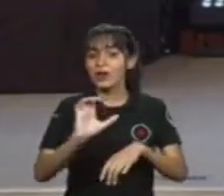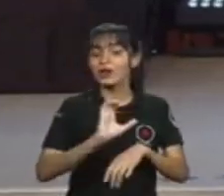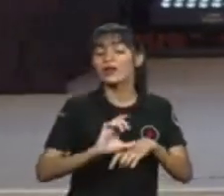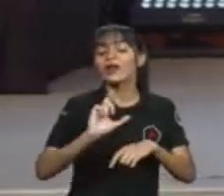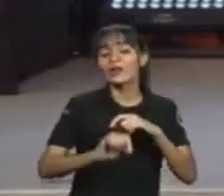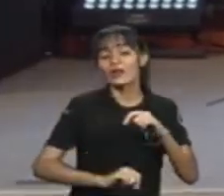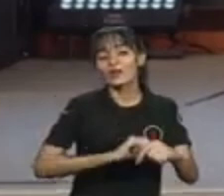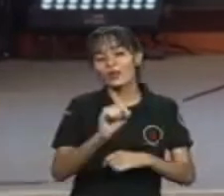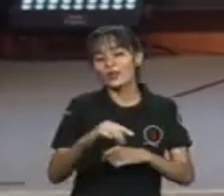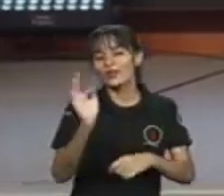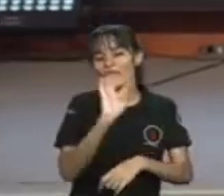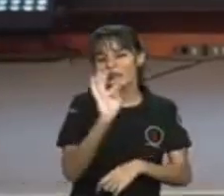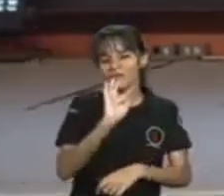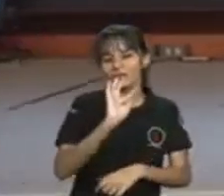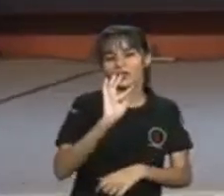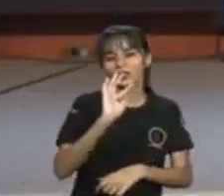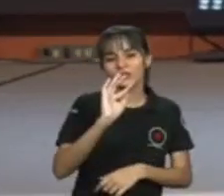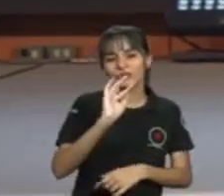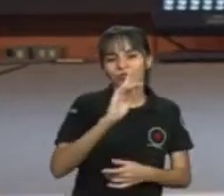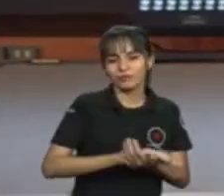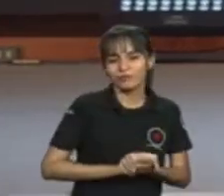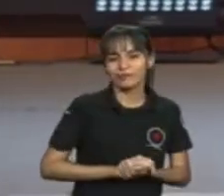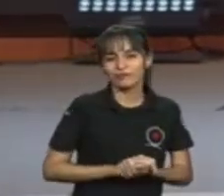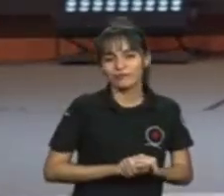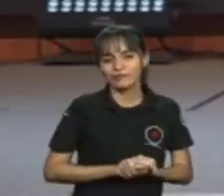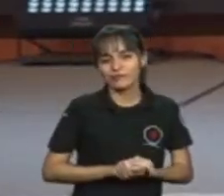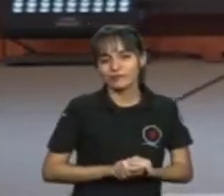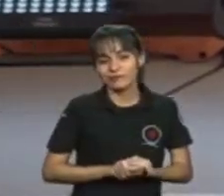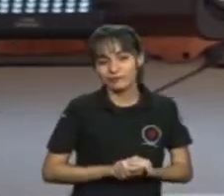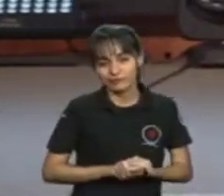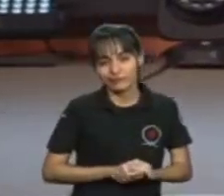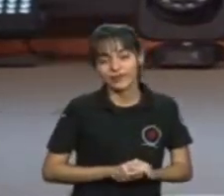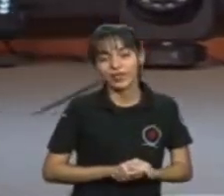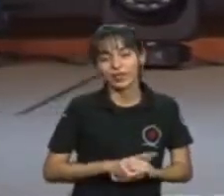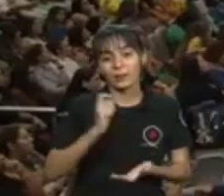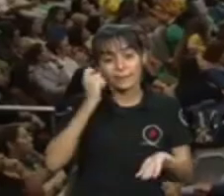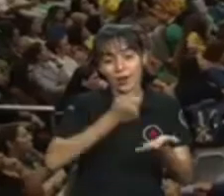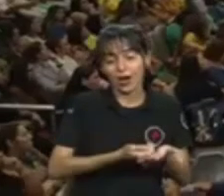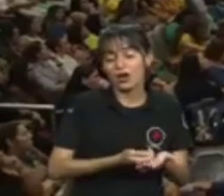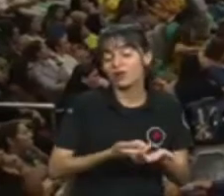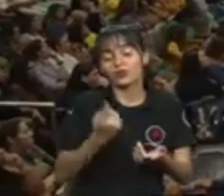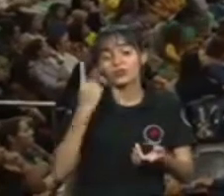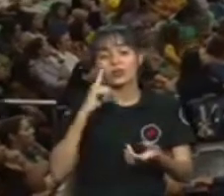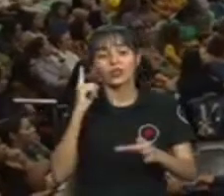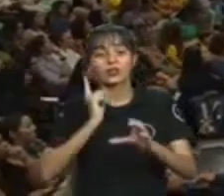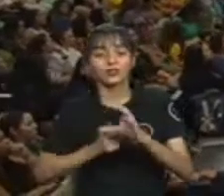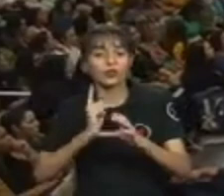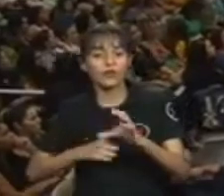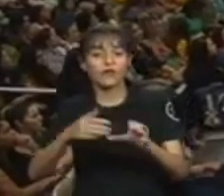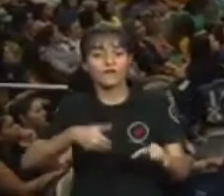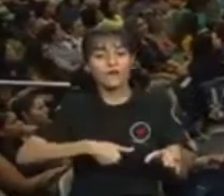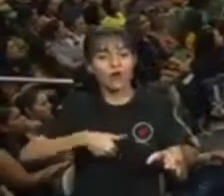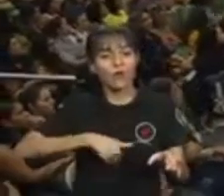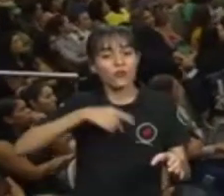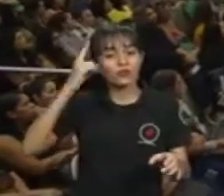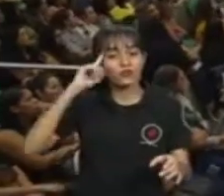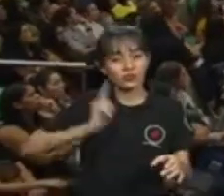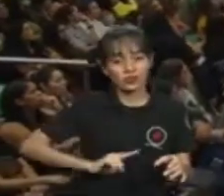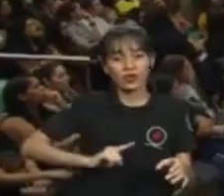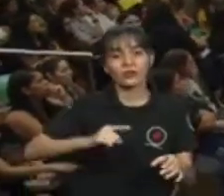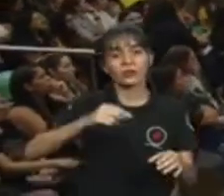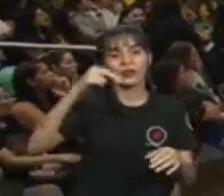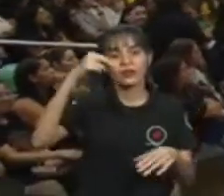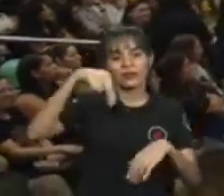seus pais. Não sabe o que é um comunismo. Não sabe o que é passar fome, não sabe o que é ter que sair da sua